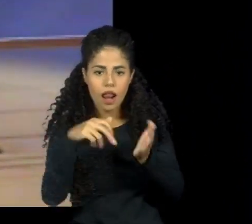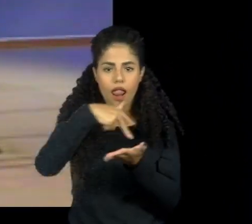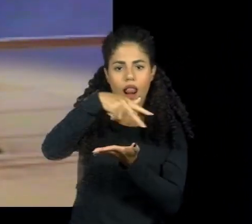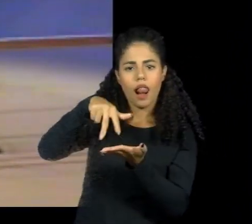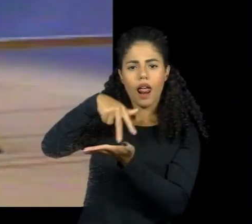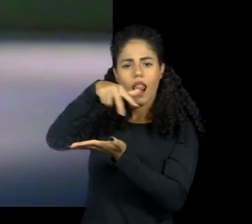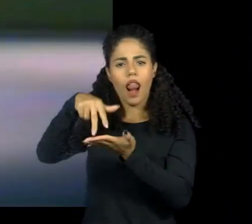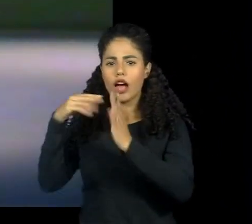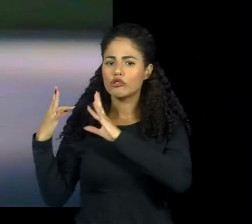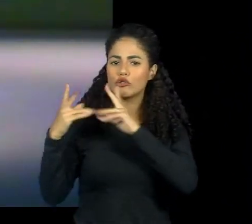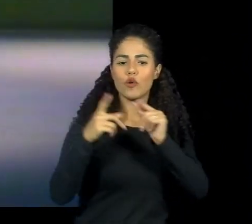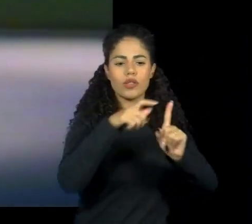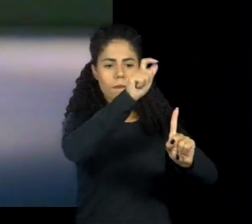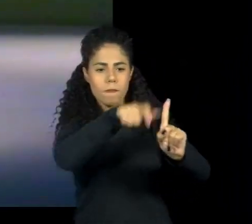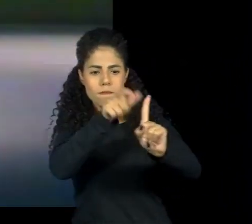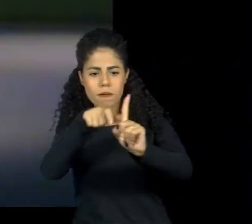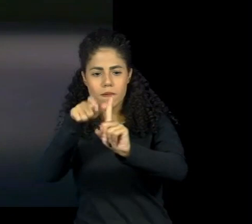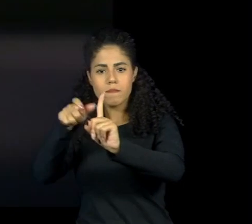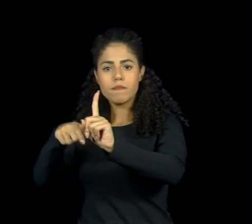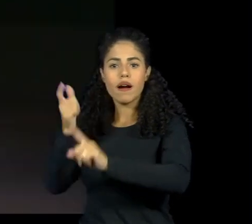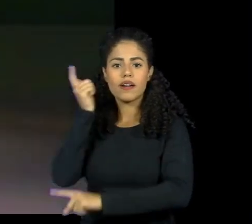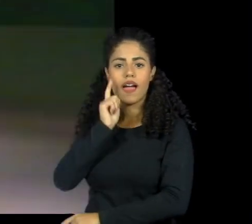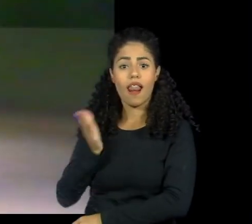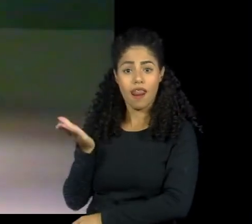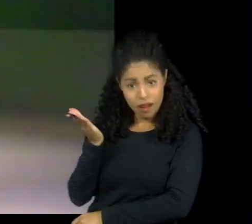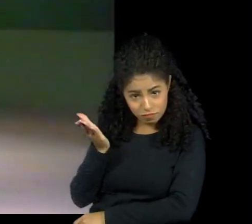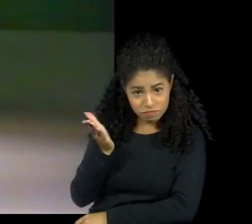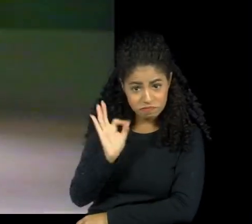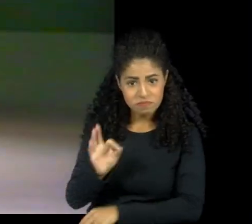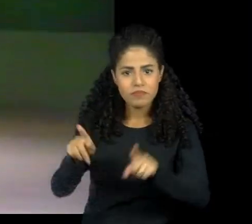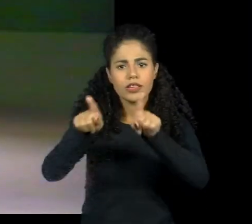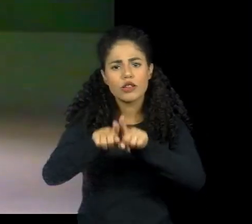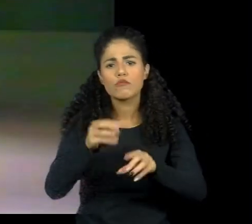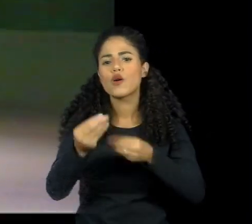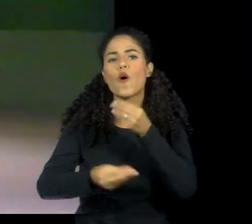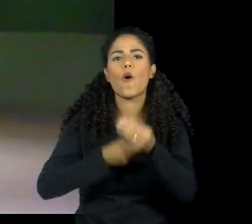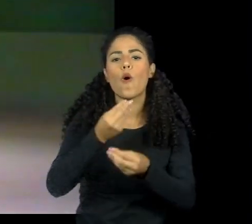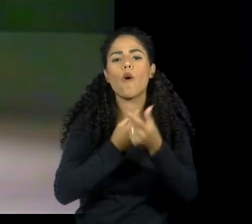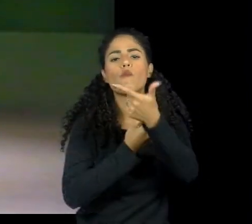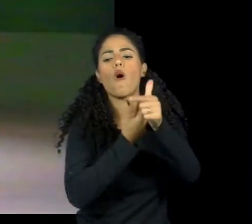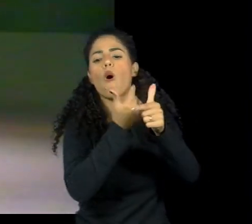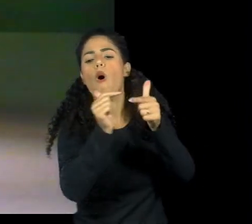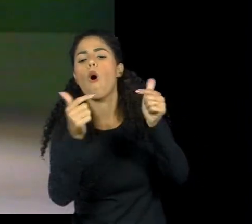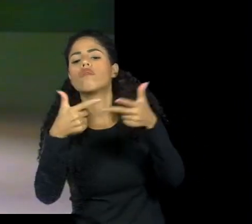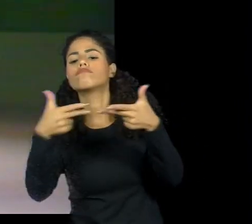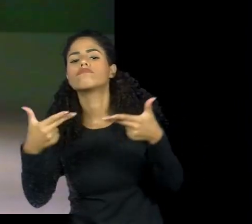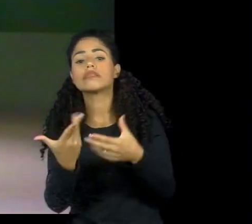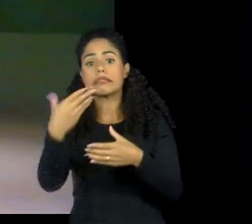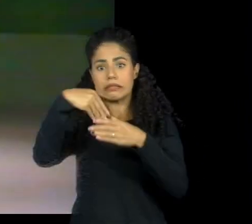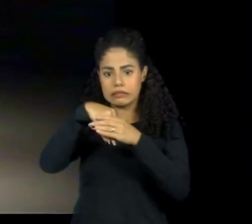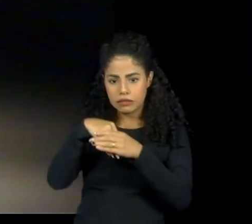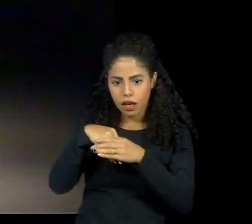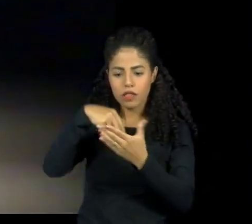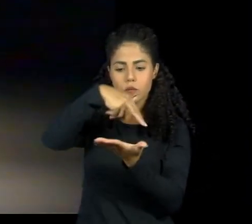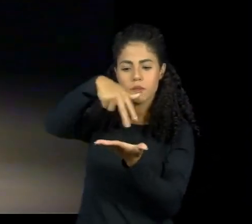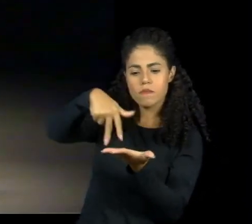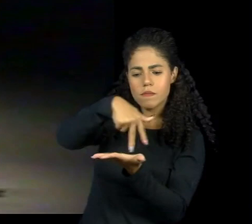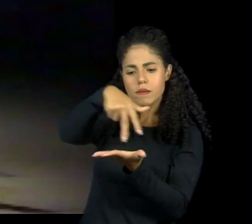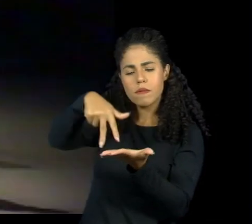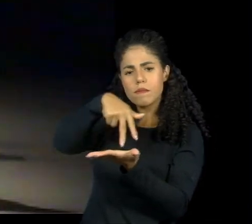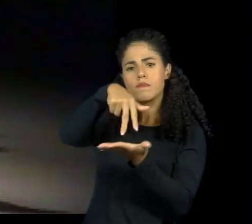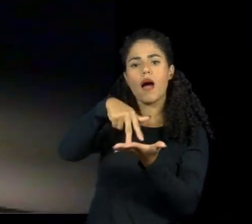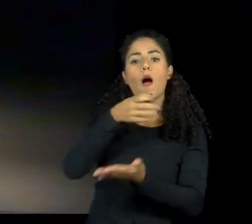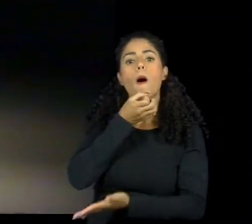suas personagens. Em contraponto às outras vertentes da dança, que privilegiavam